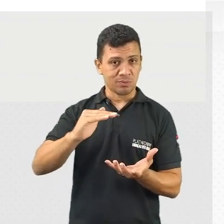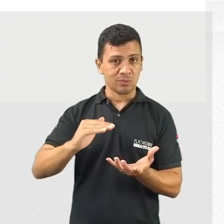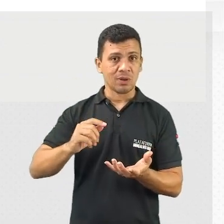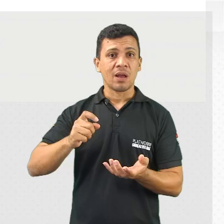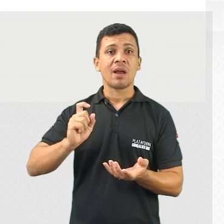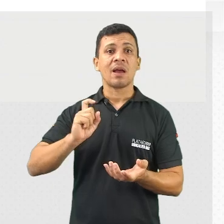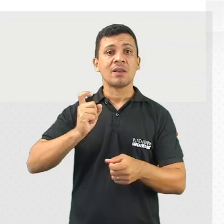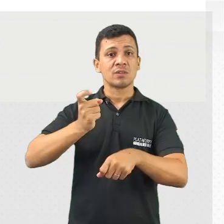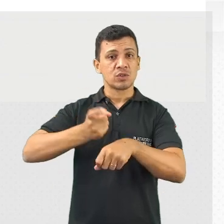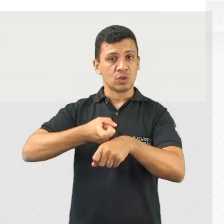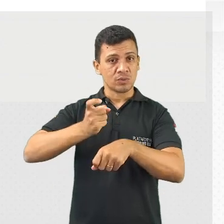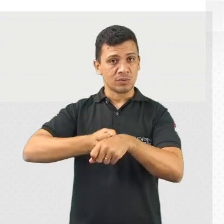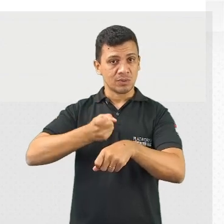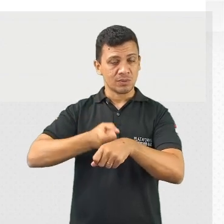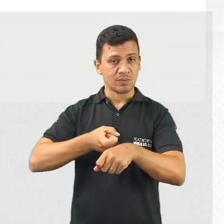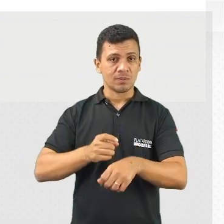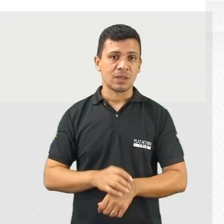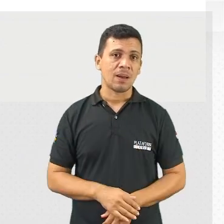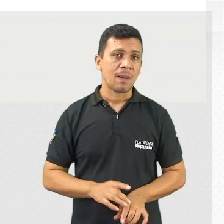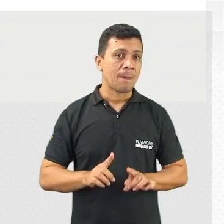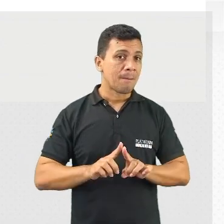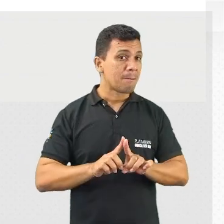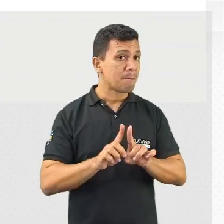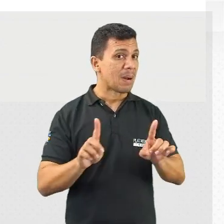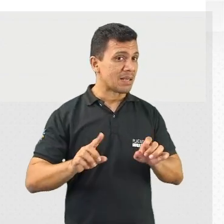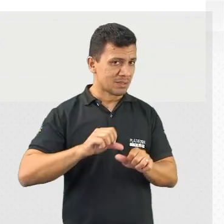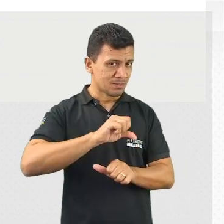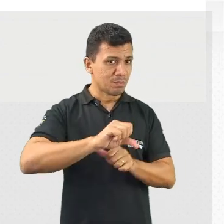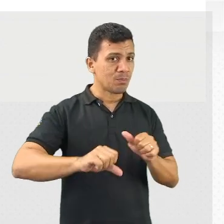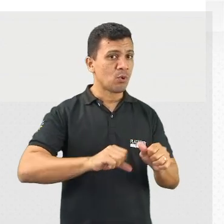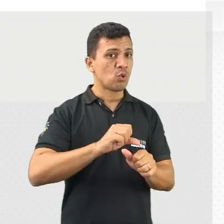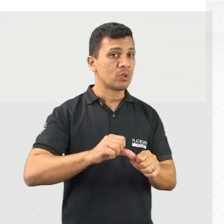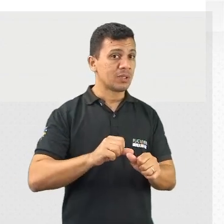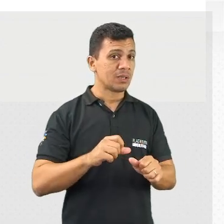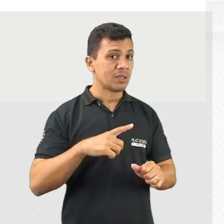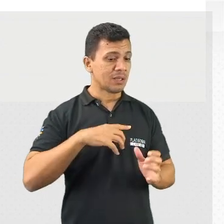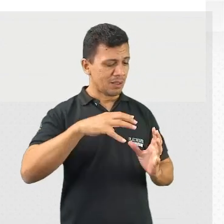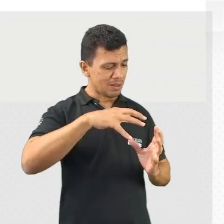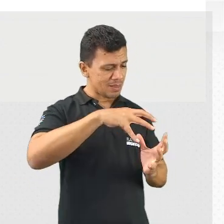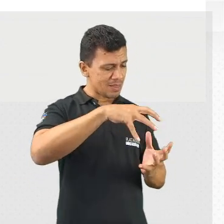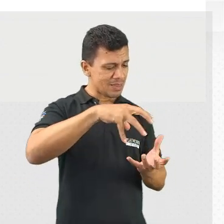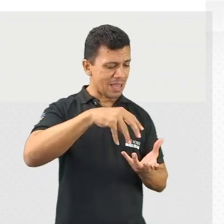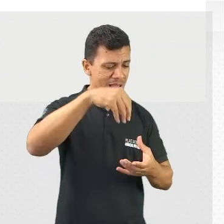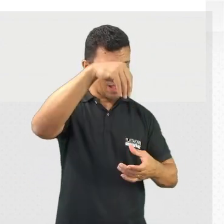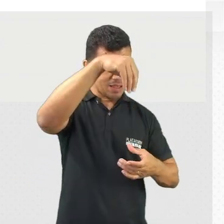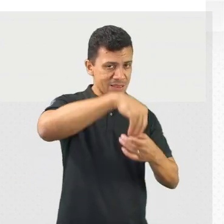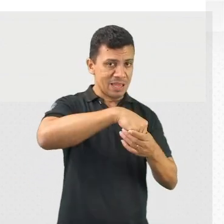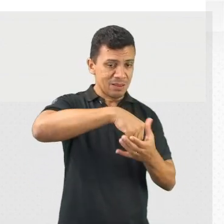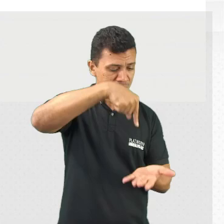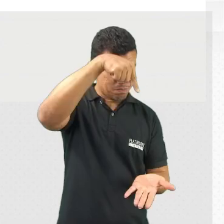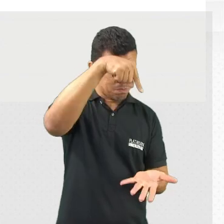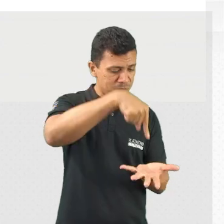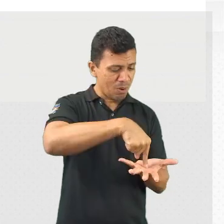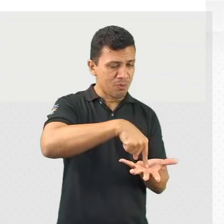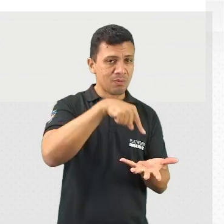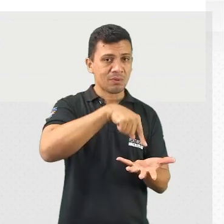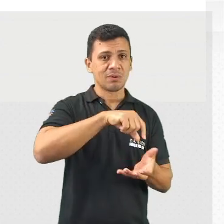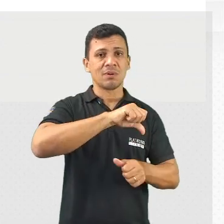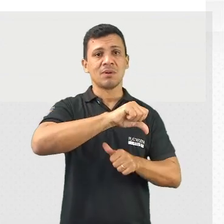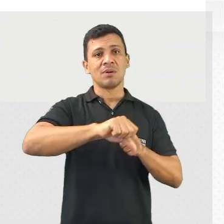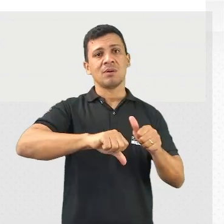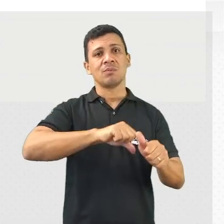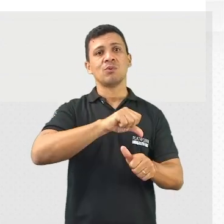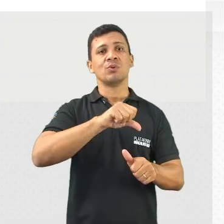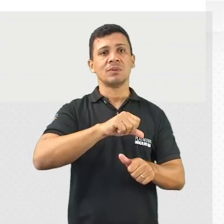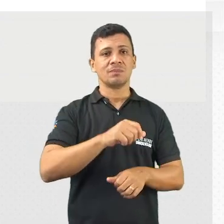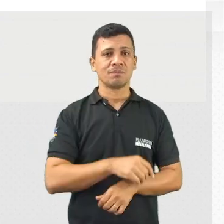sólidas. Só que tudo muda quando nós se dirigimos ao interior do nosso planeta. Quanto